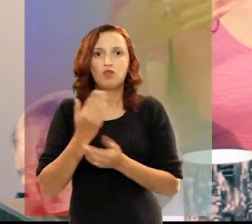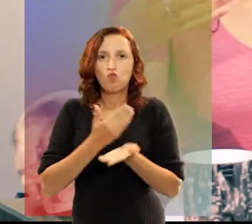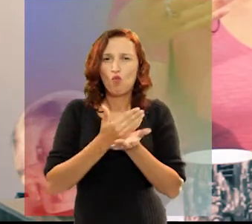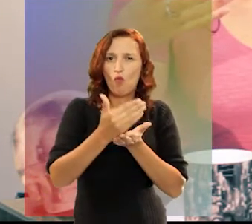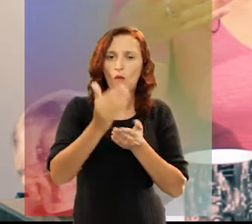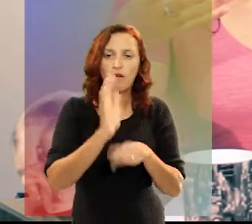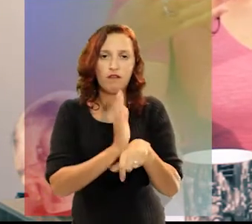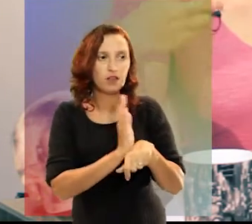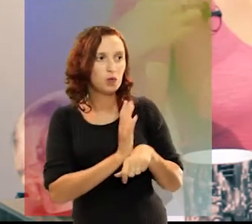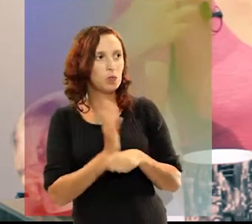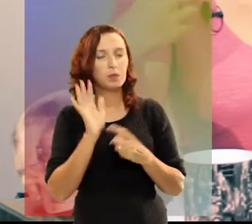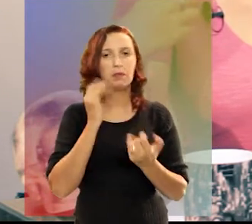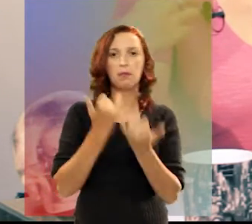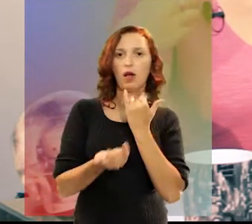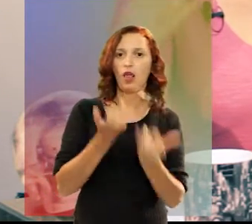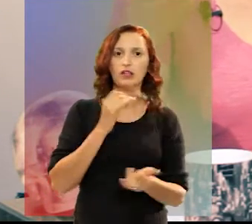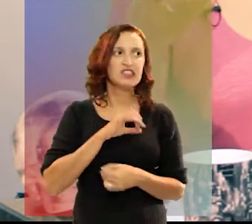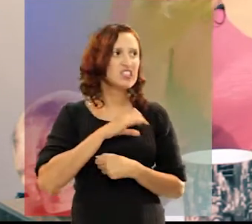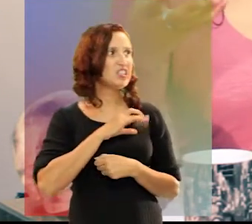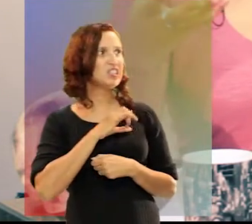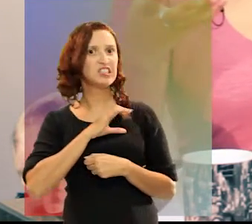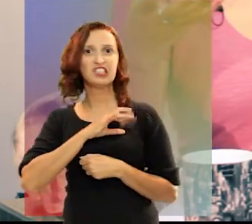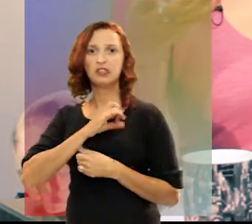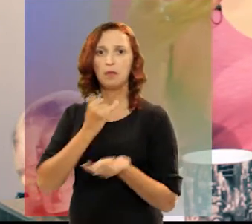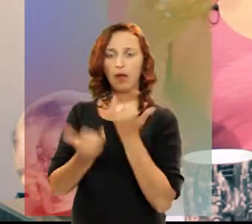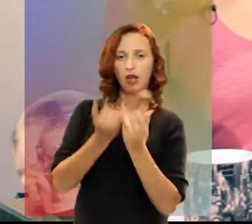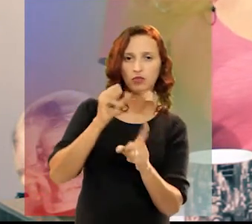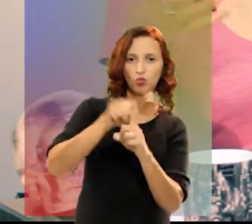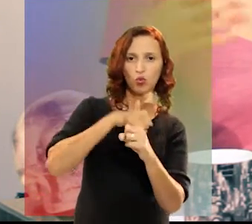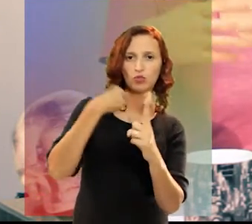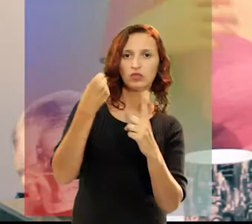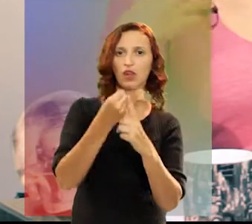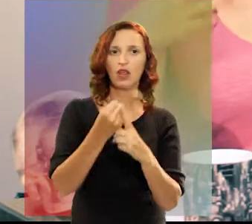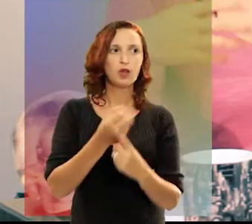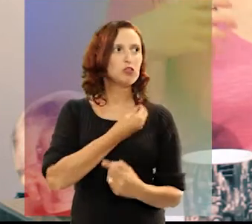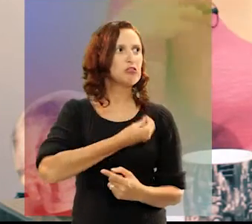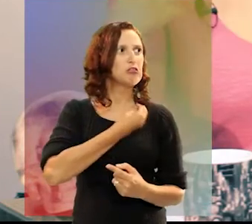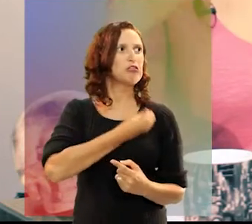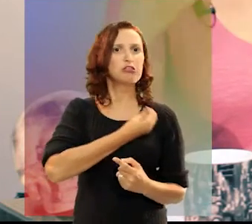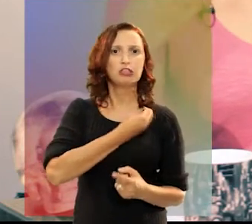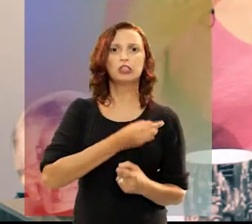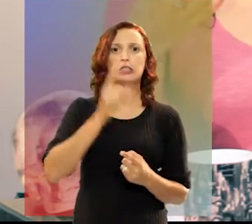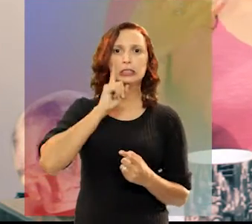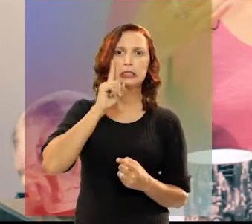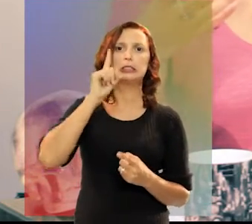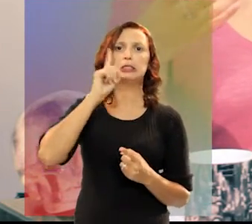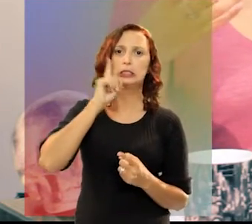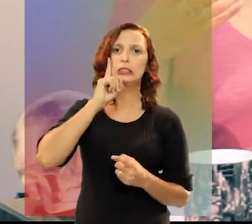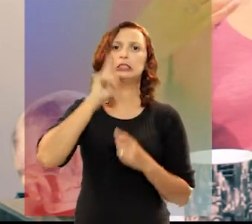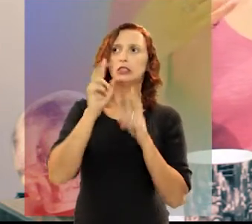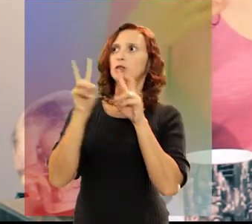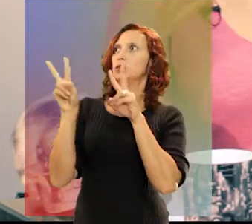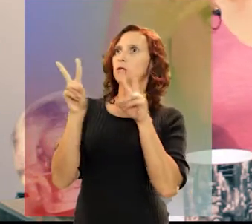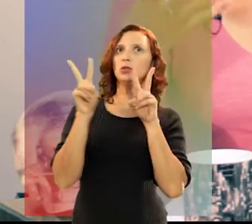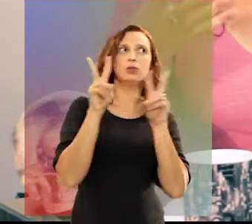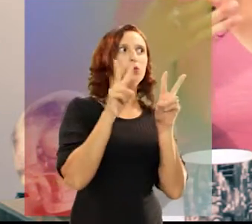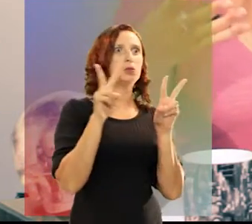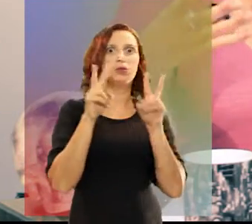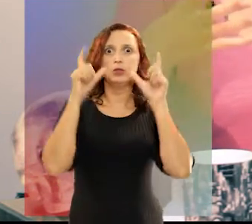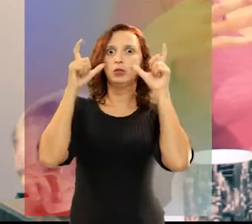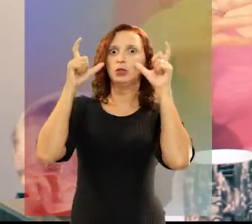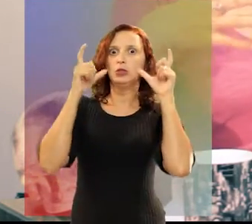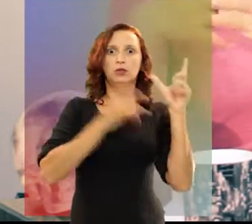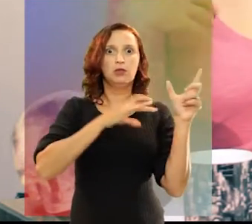pra gente no início do filme como uma representação direta daquela sociedade, né? Que vive em constante